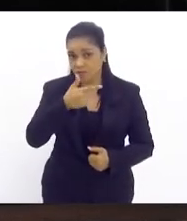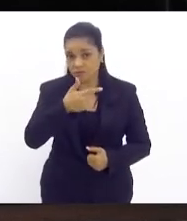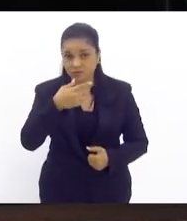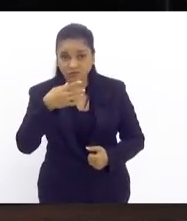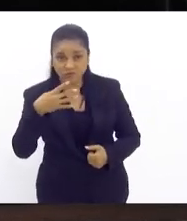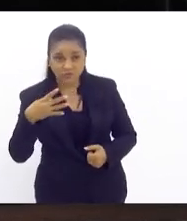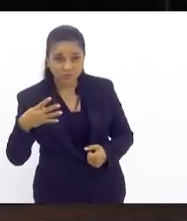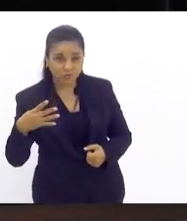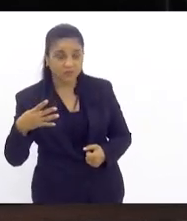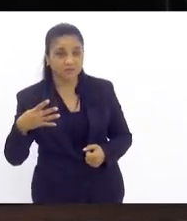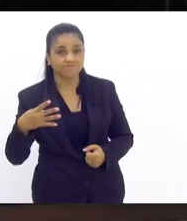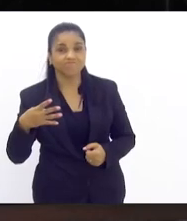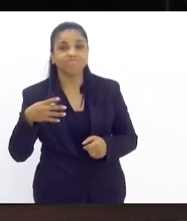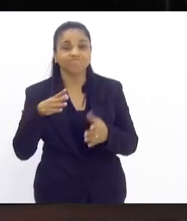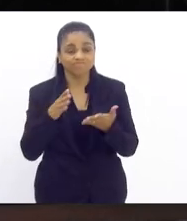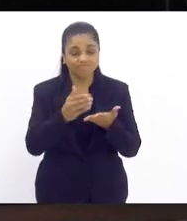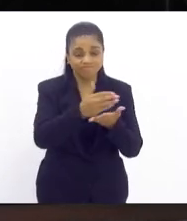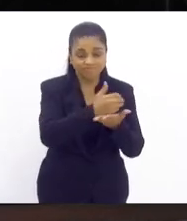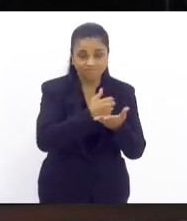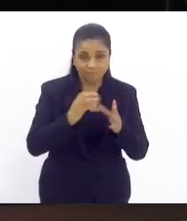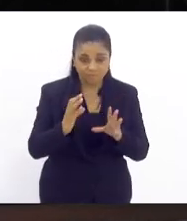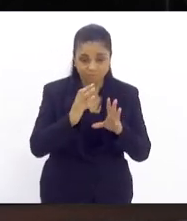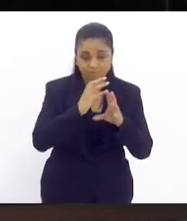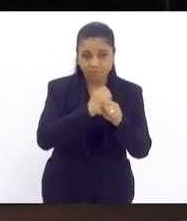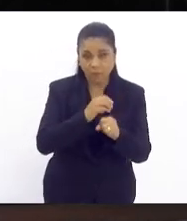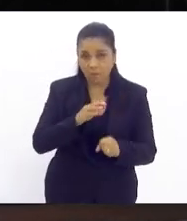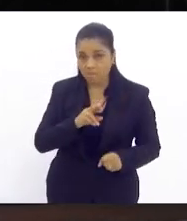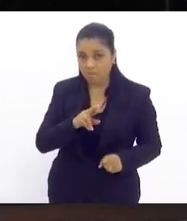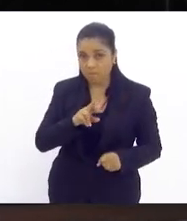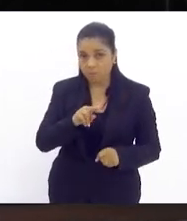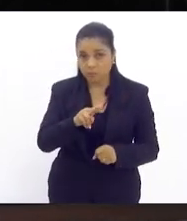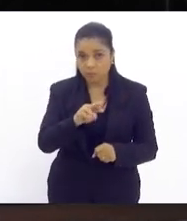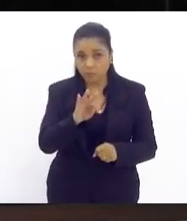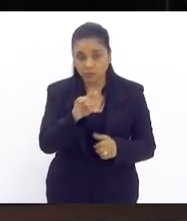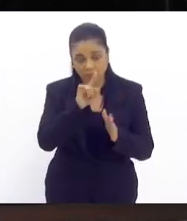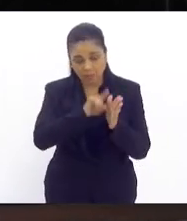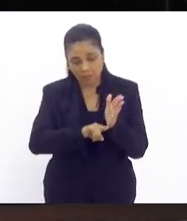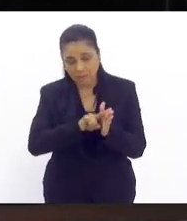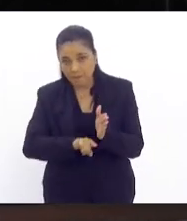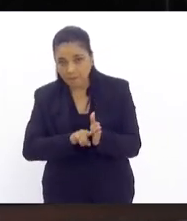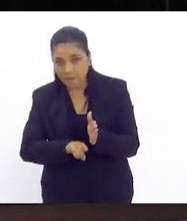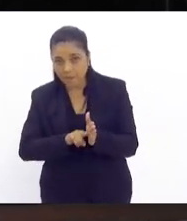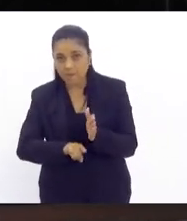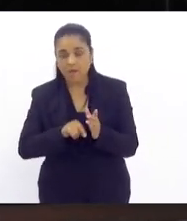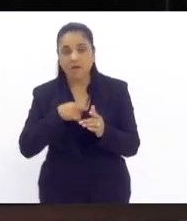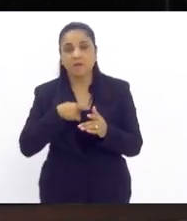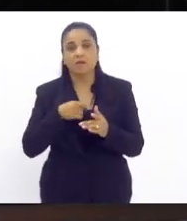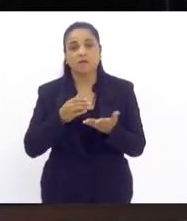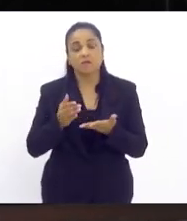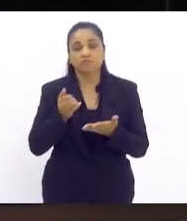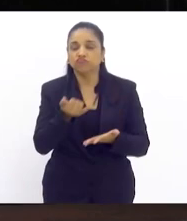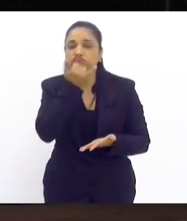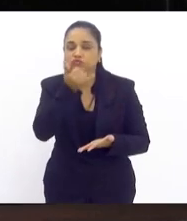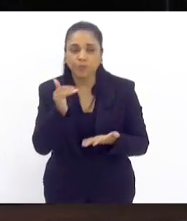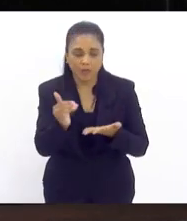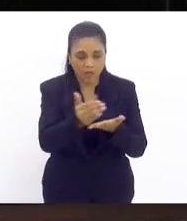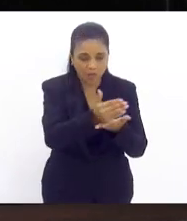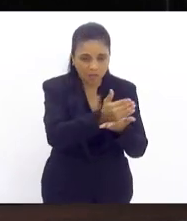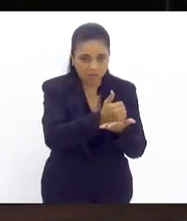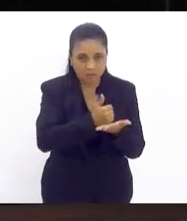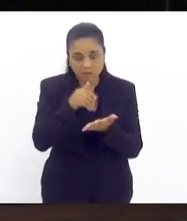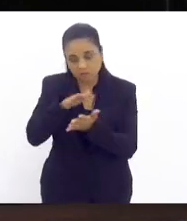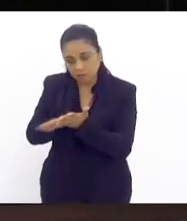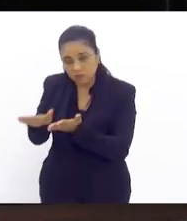2024, considerando a receita total bruta e as deduções, e a receita e a